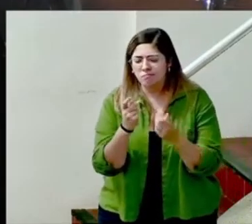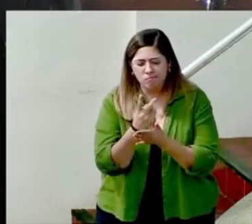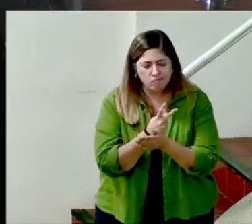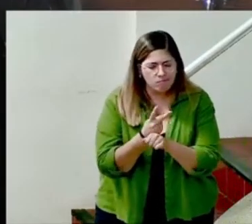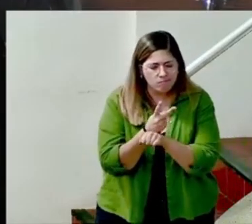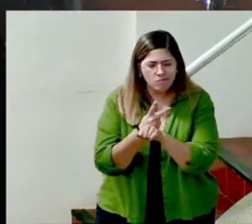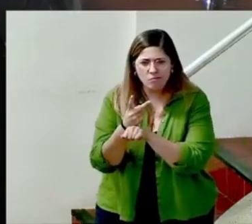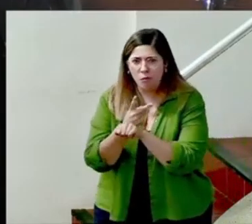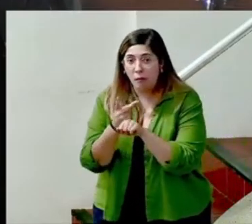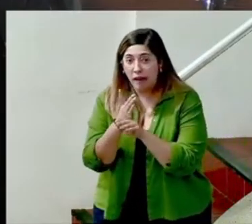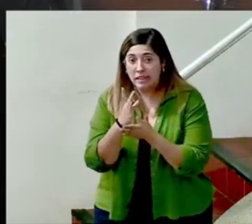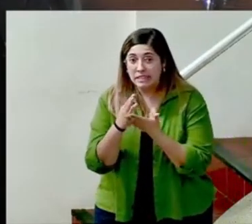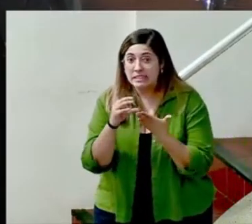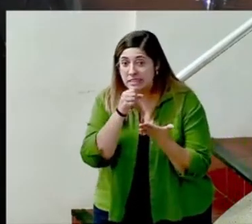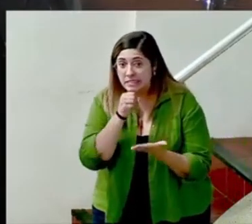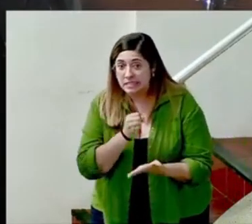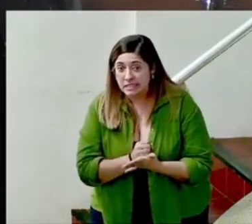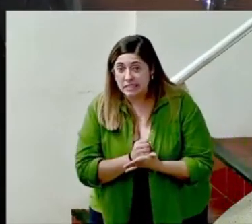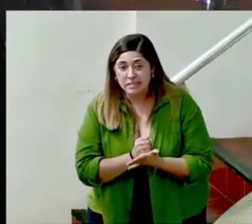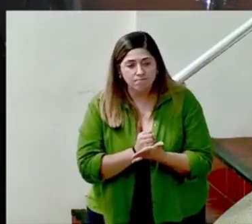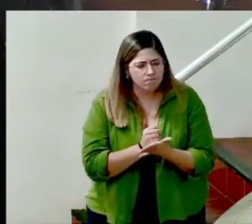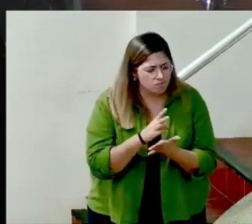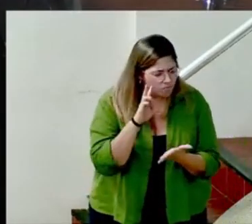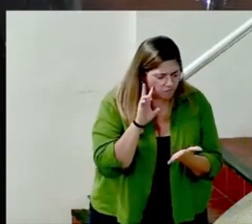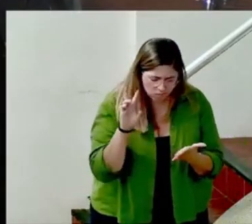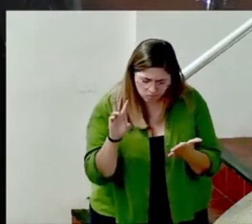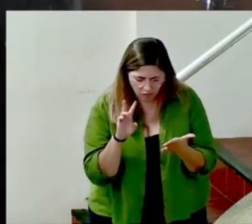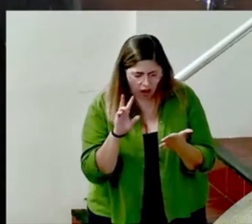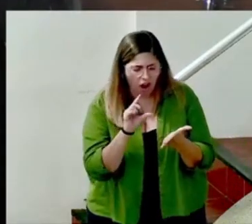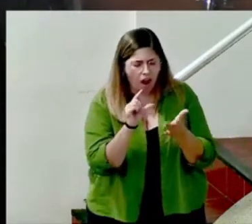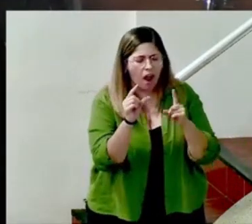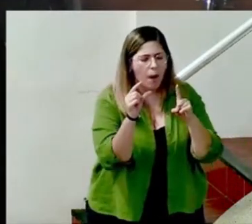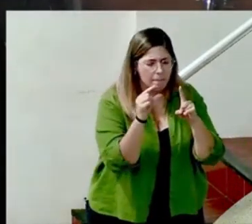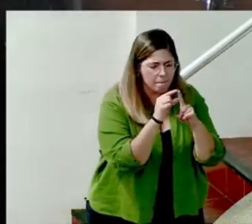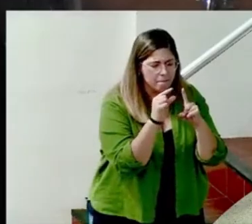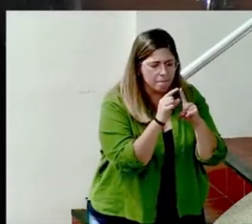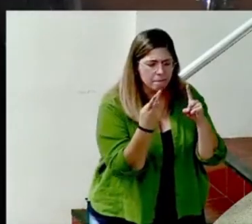Testamento para olhar o uso do termo